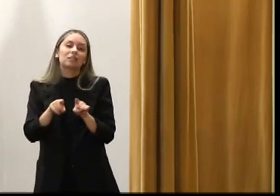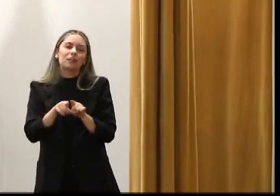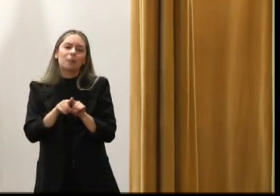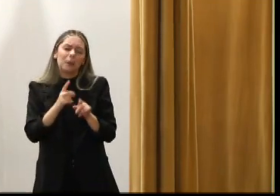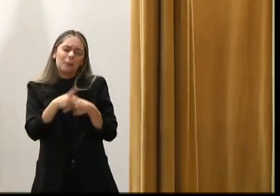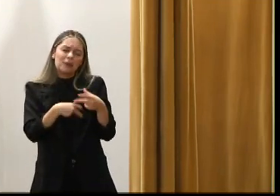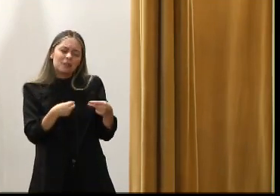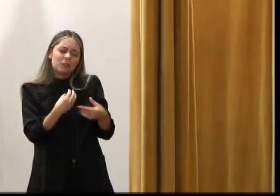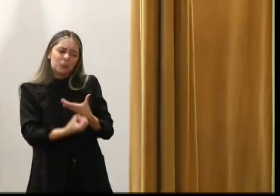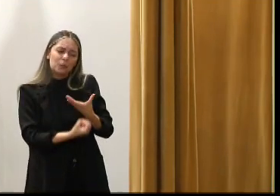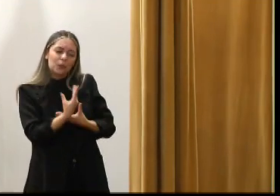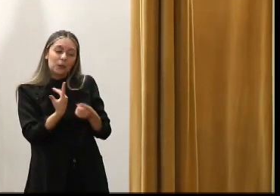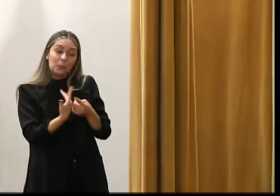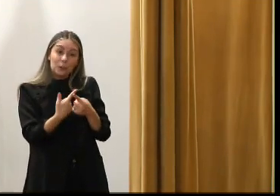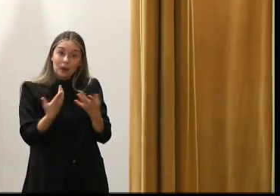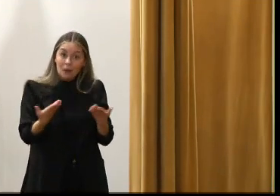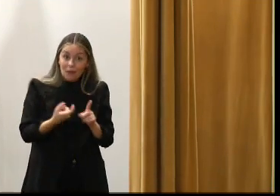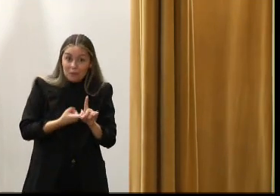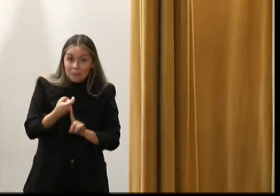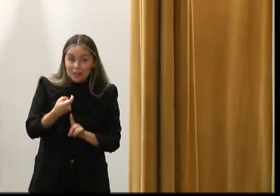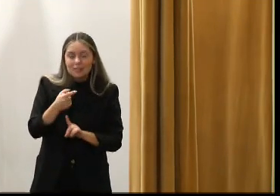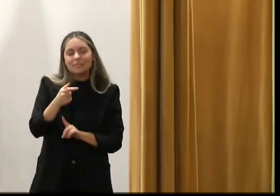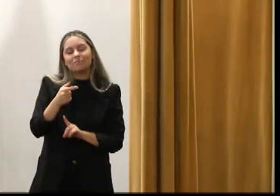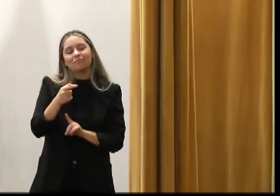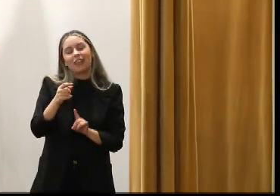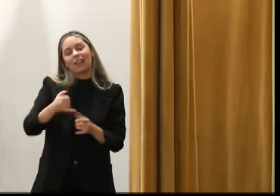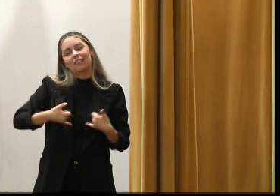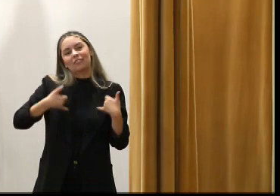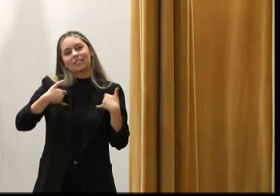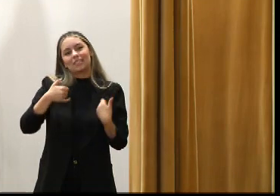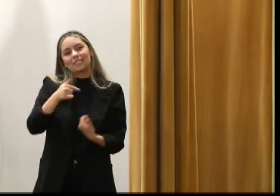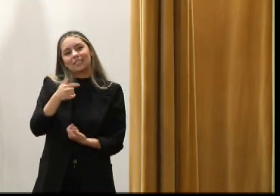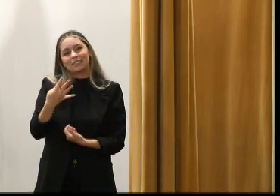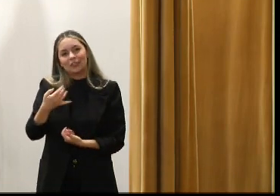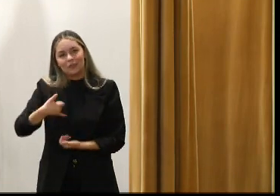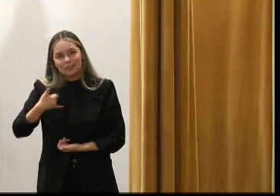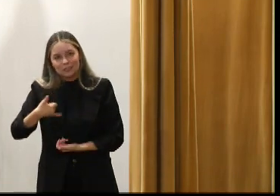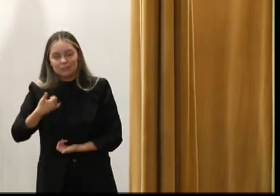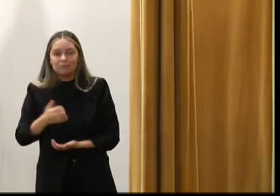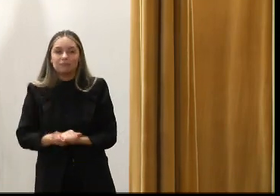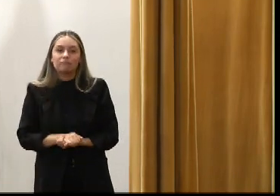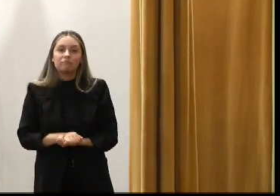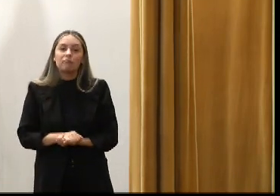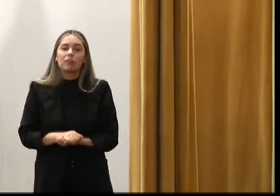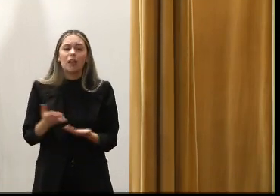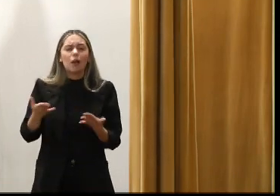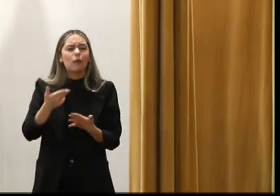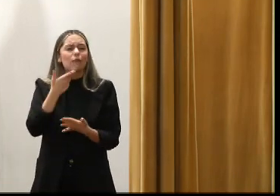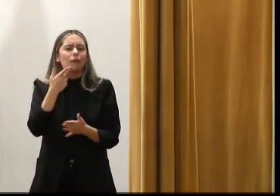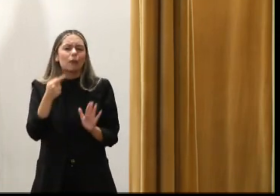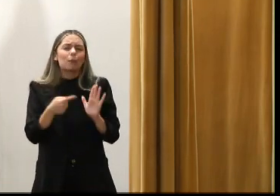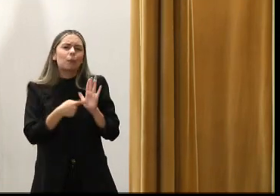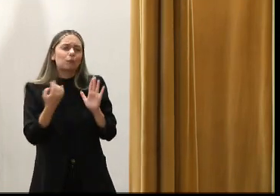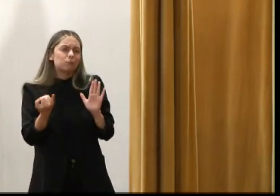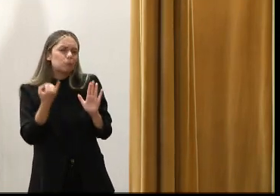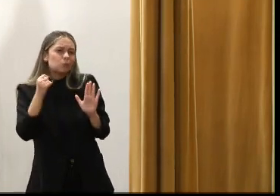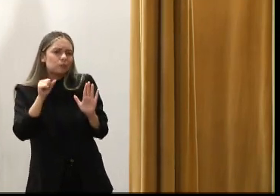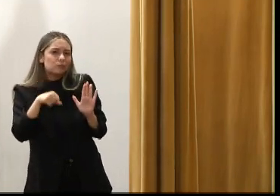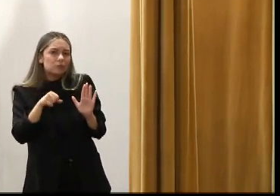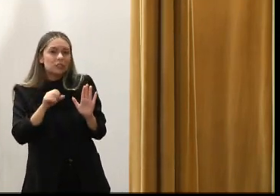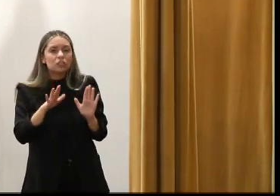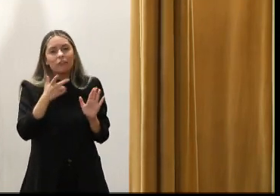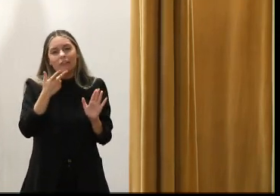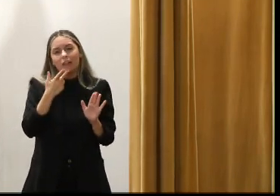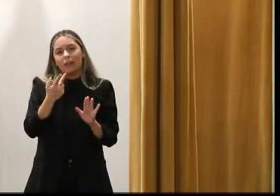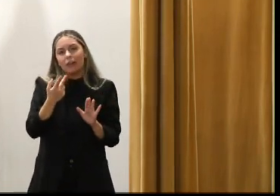nesse mês está completando 74 anos. E eu vou trazer um ponto que é muito importante, que foi